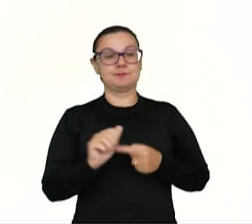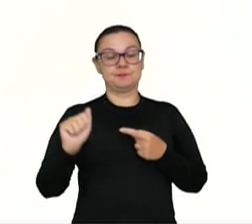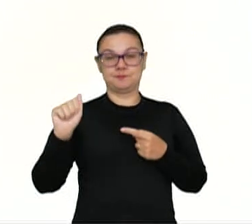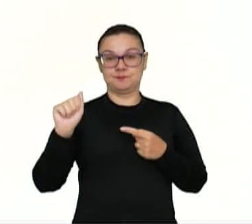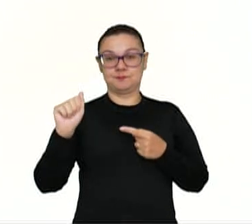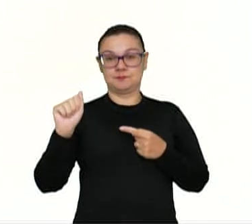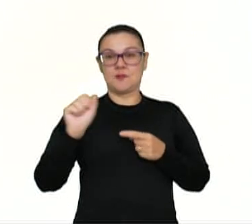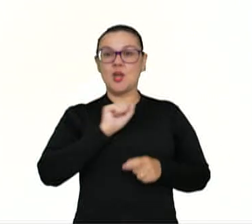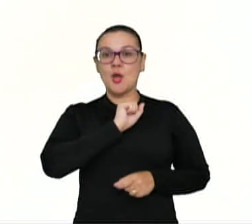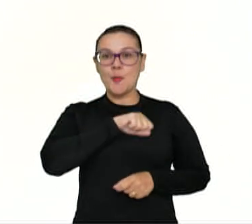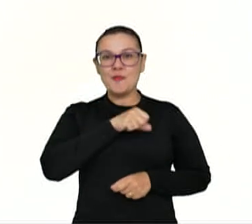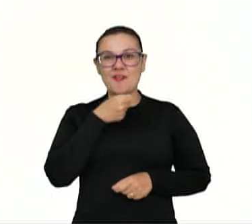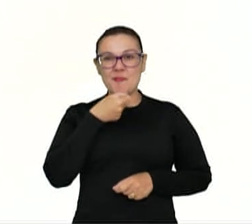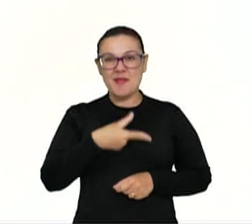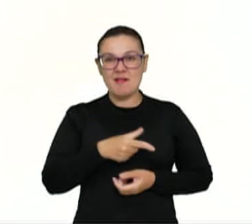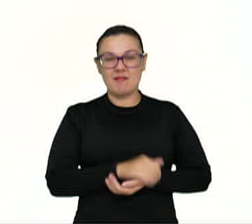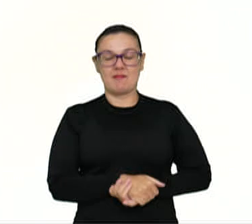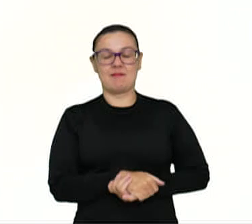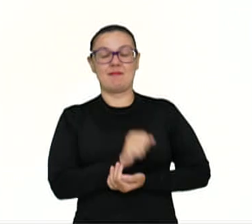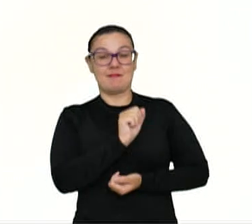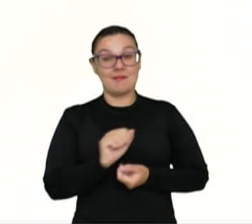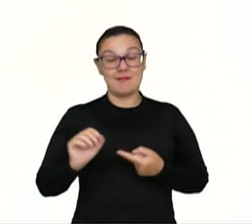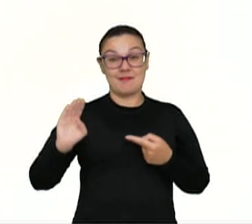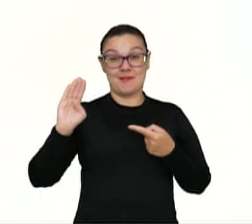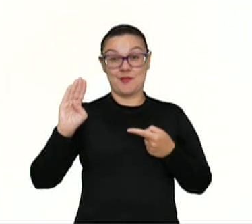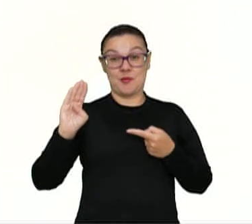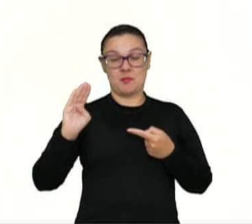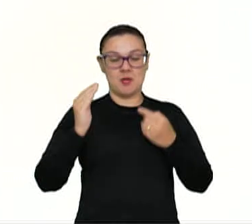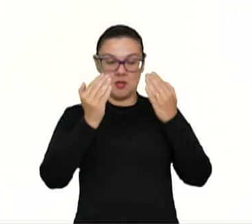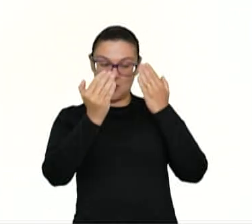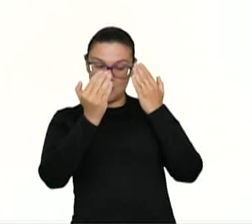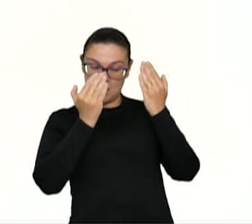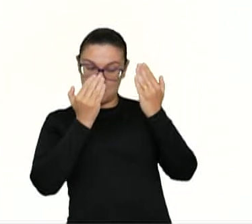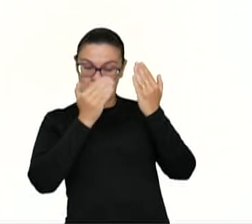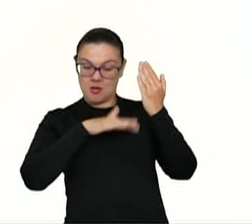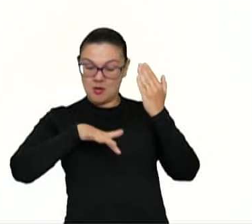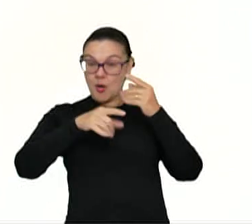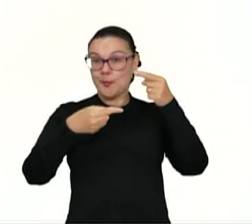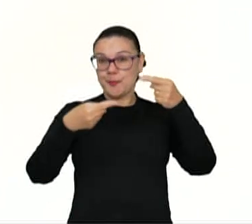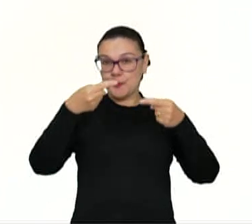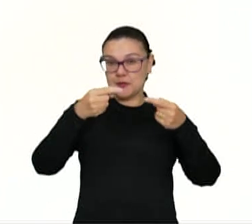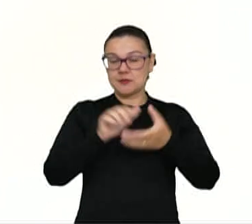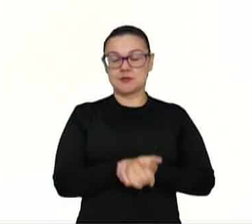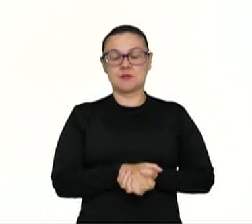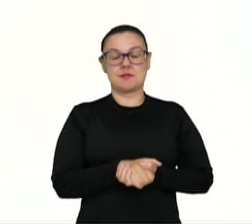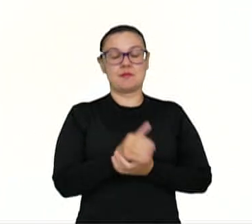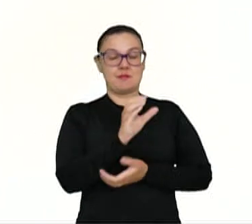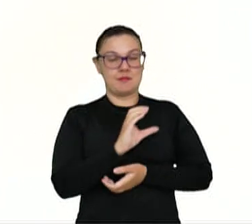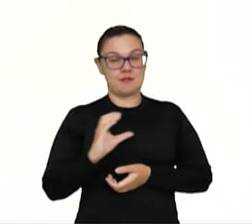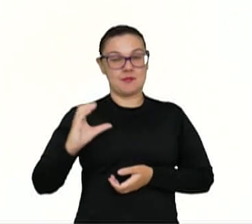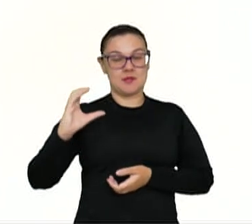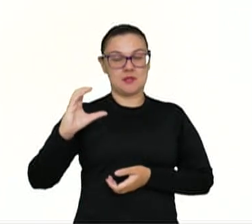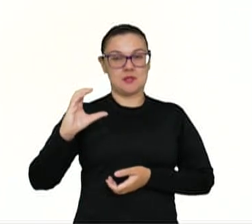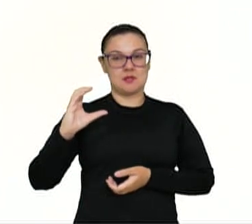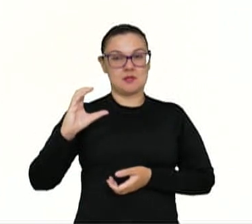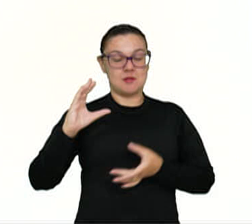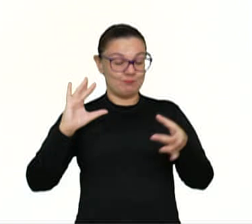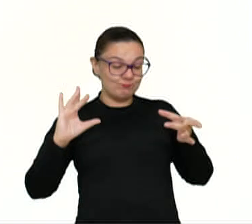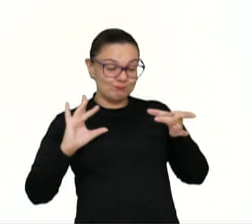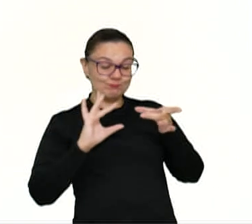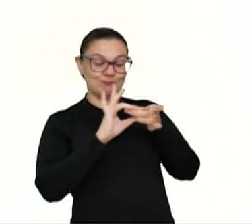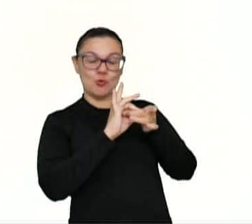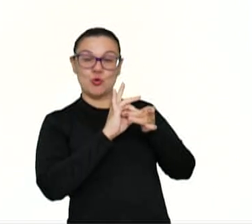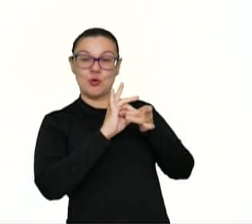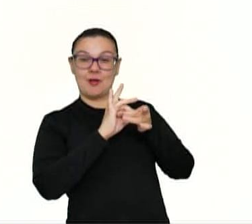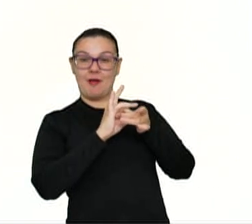A, provocar riso? Letra B, analisar o cenário político? Letra C, ligar